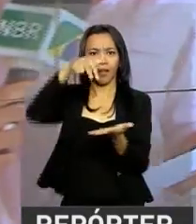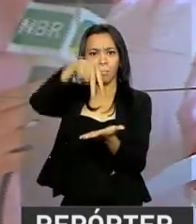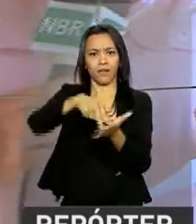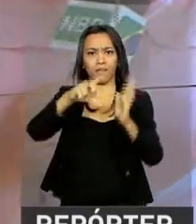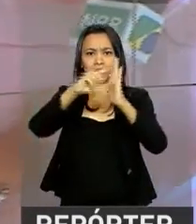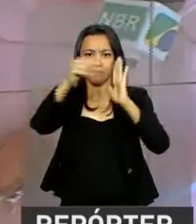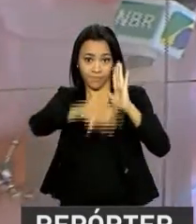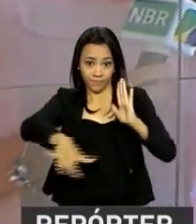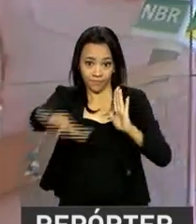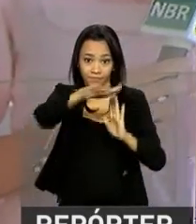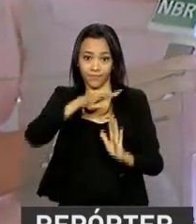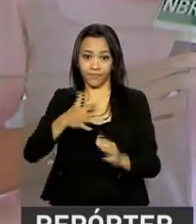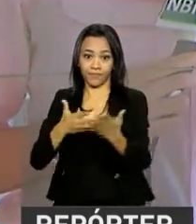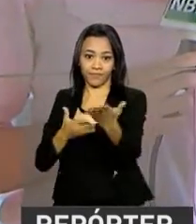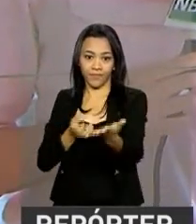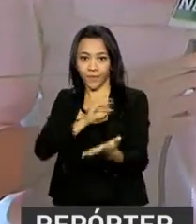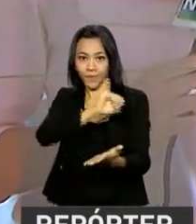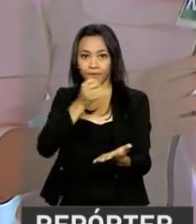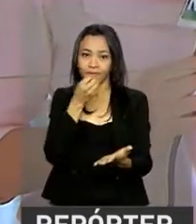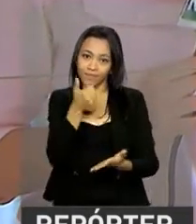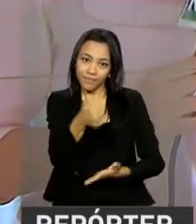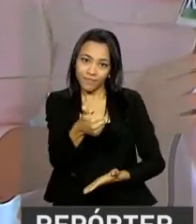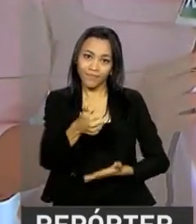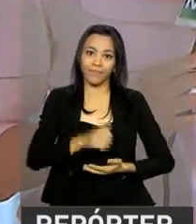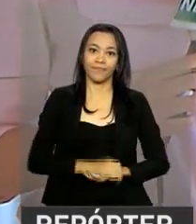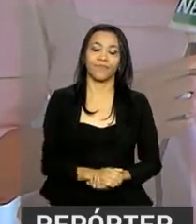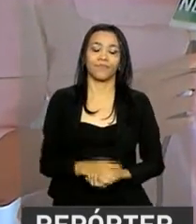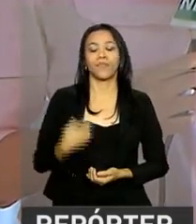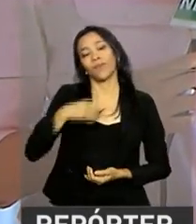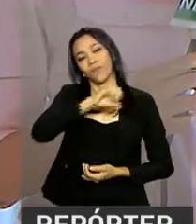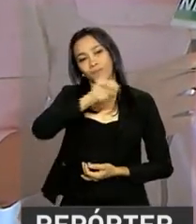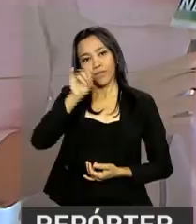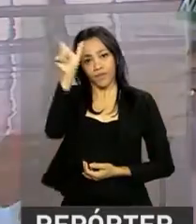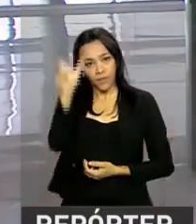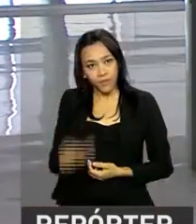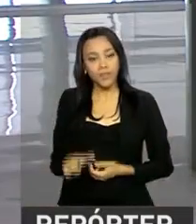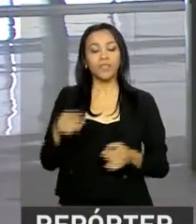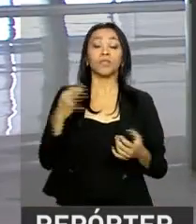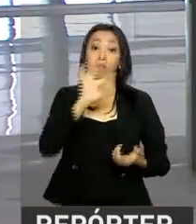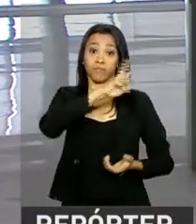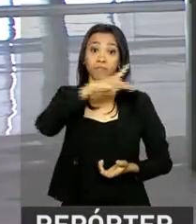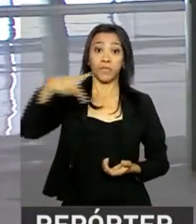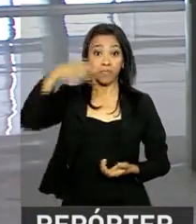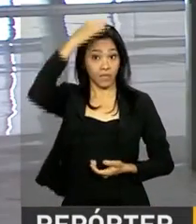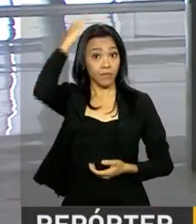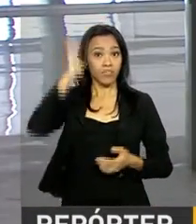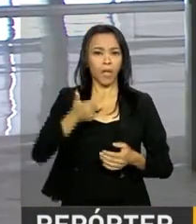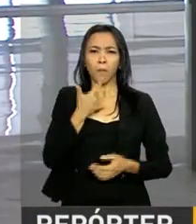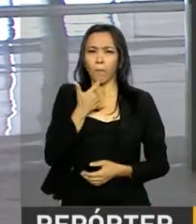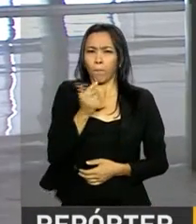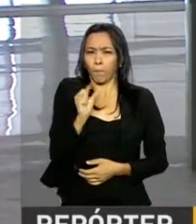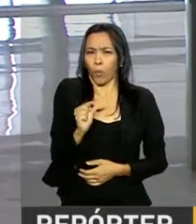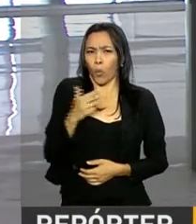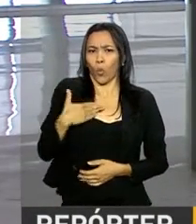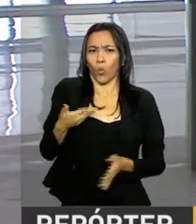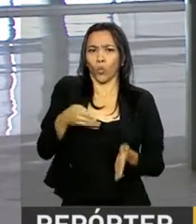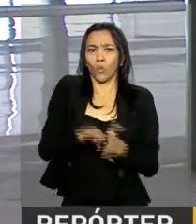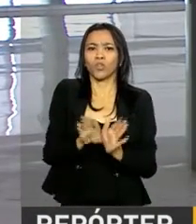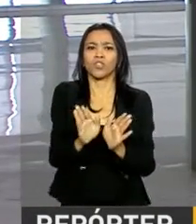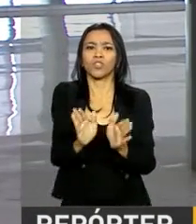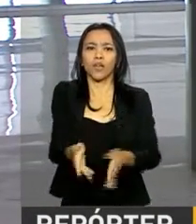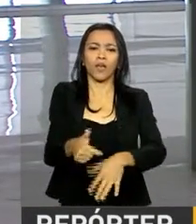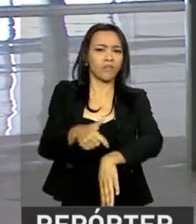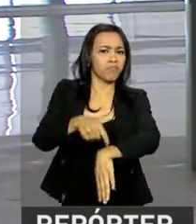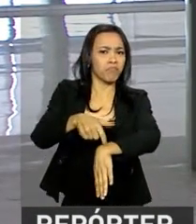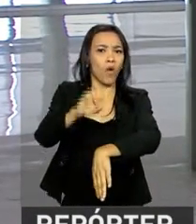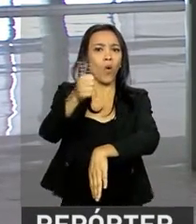vivo lá do palácio do planalto por lá isso o leandro presidente michel temer desembarcou há pouco na base aérea de brasília por volta